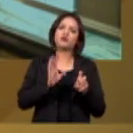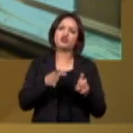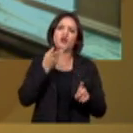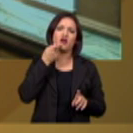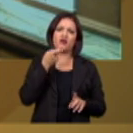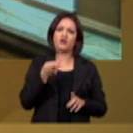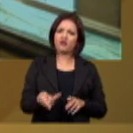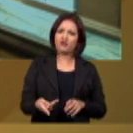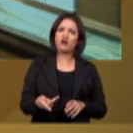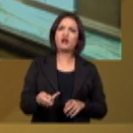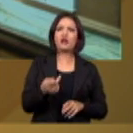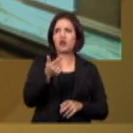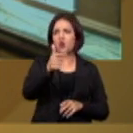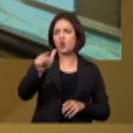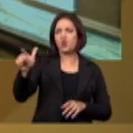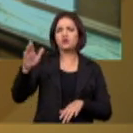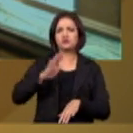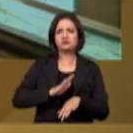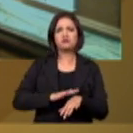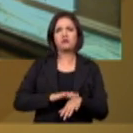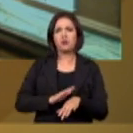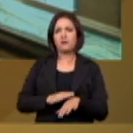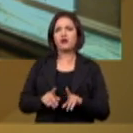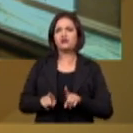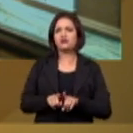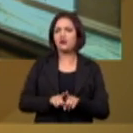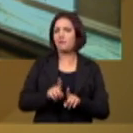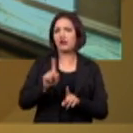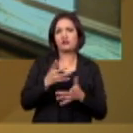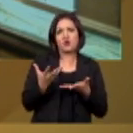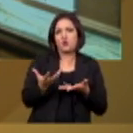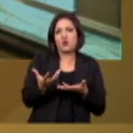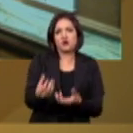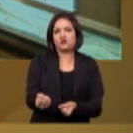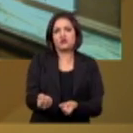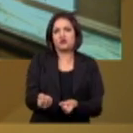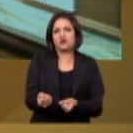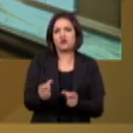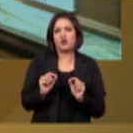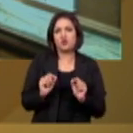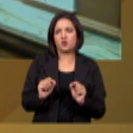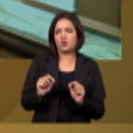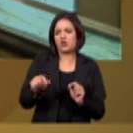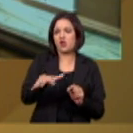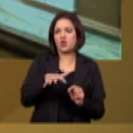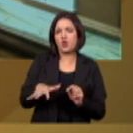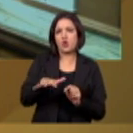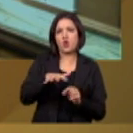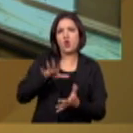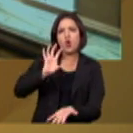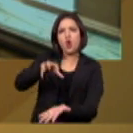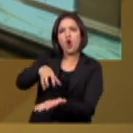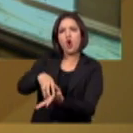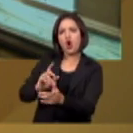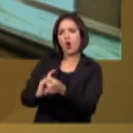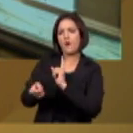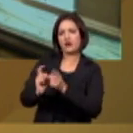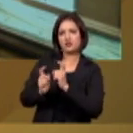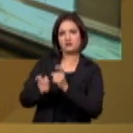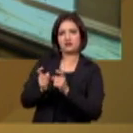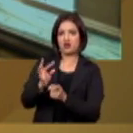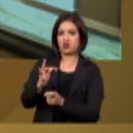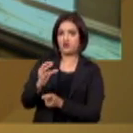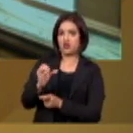manutenção ou presunto regiões tendo acertado não reconhecia a honra administrativo um ao